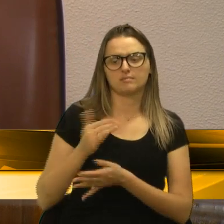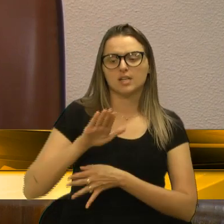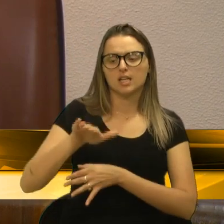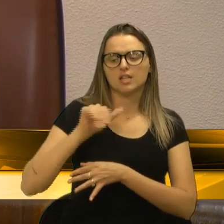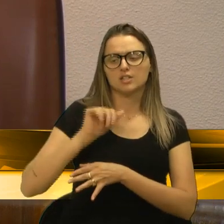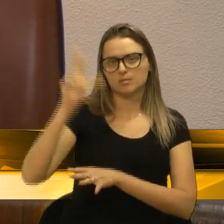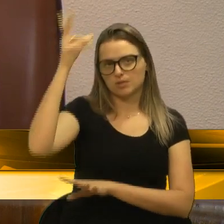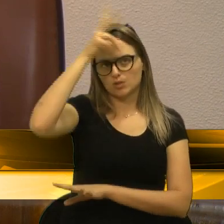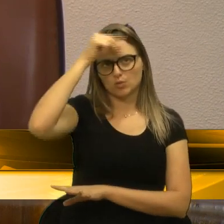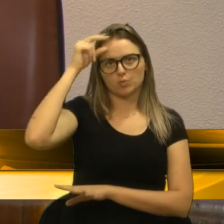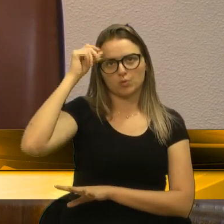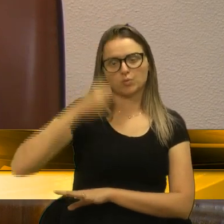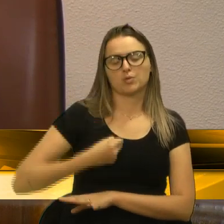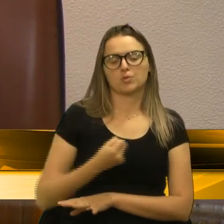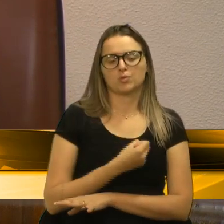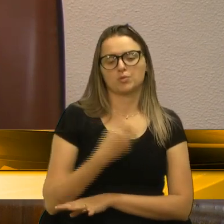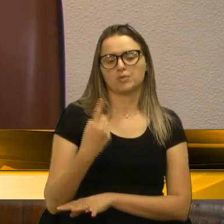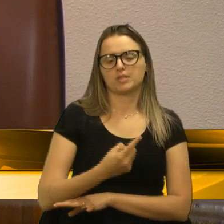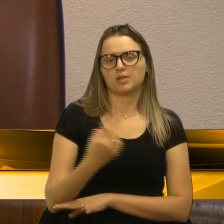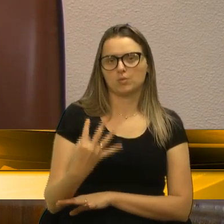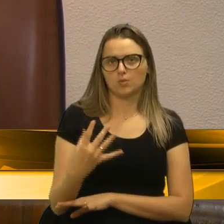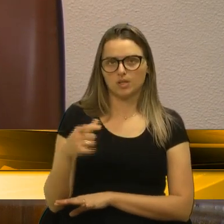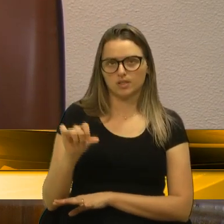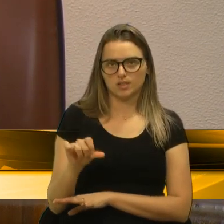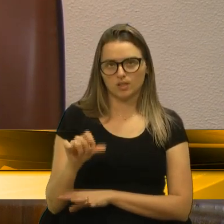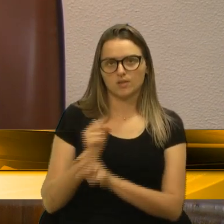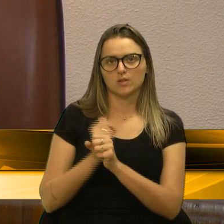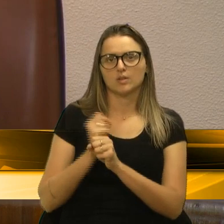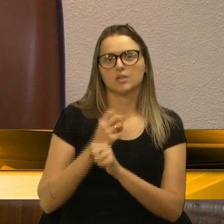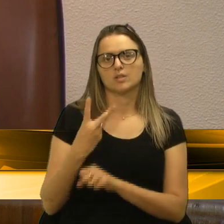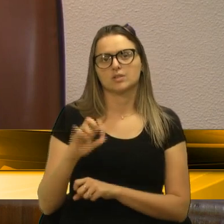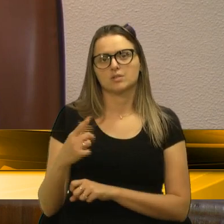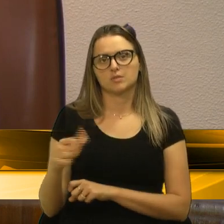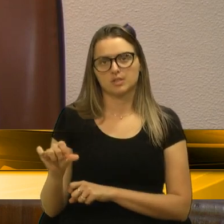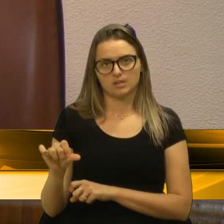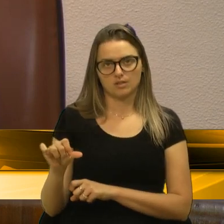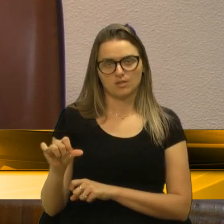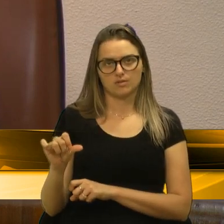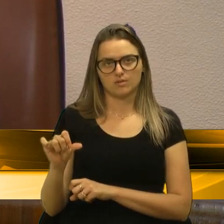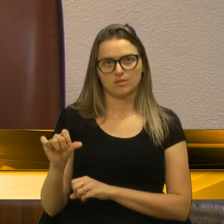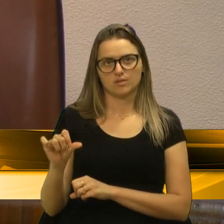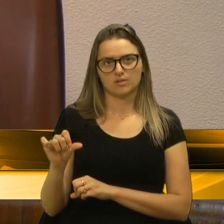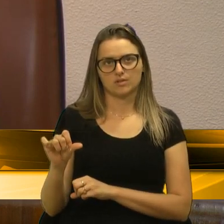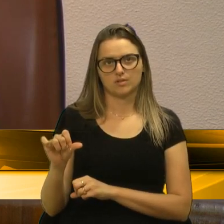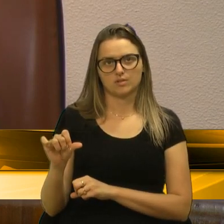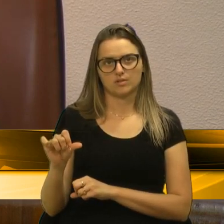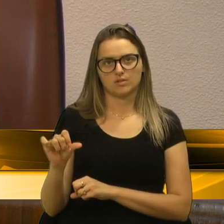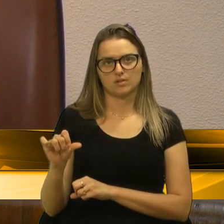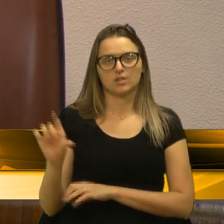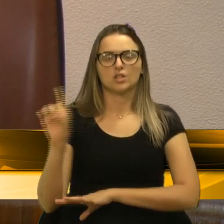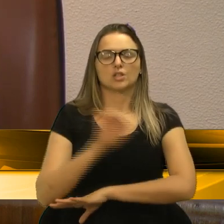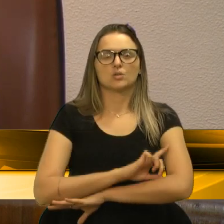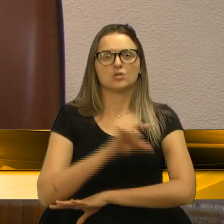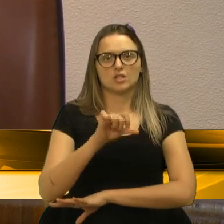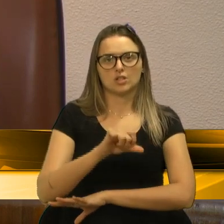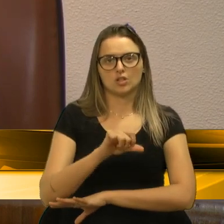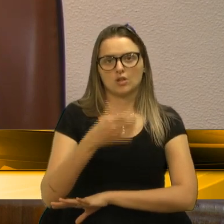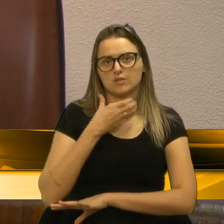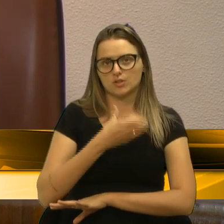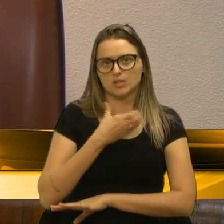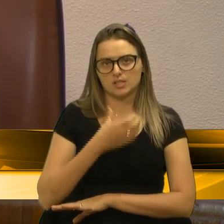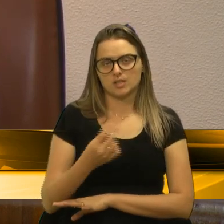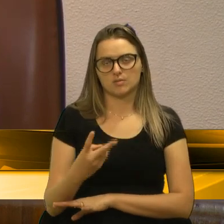público, número 149 de 2019, de 9/8 de